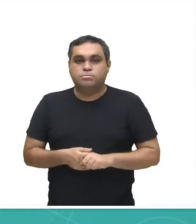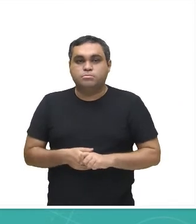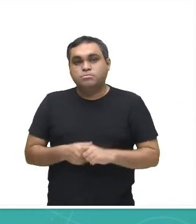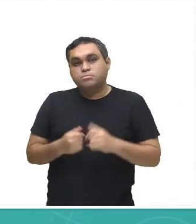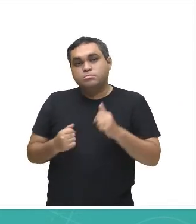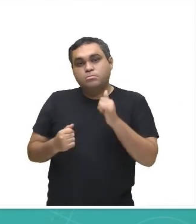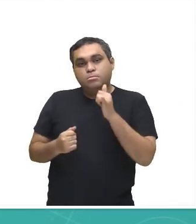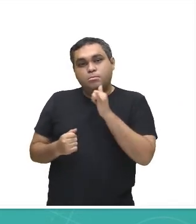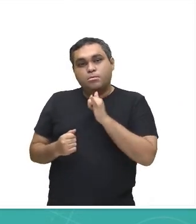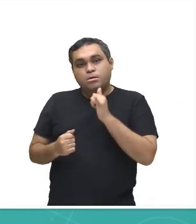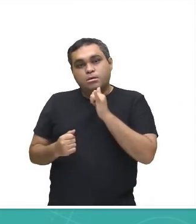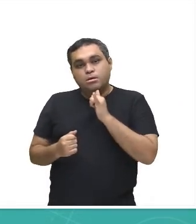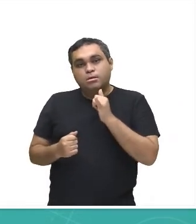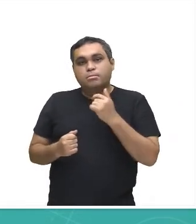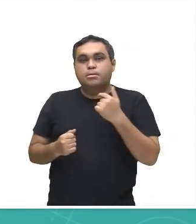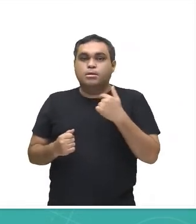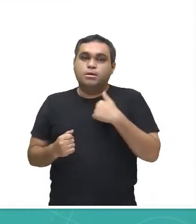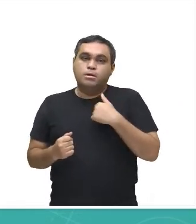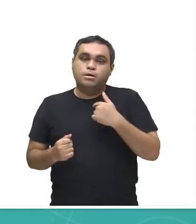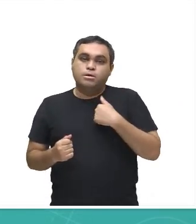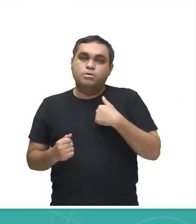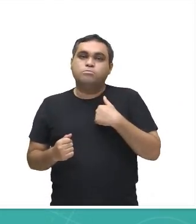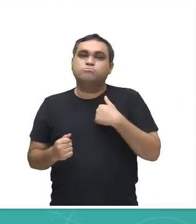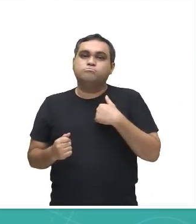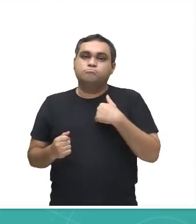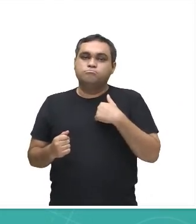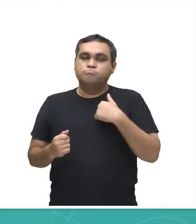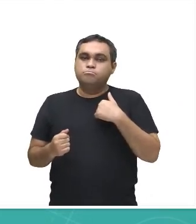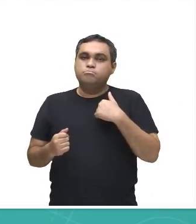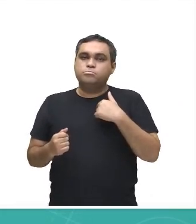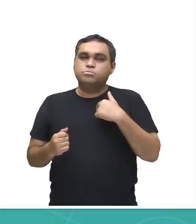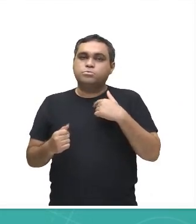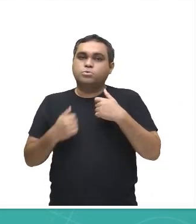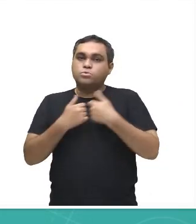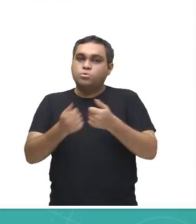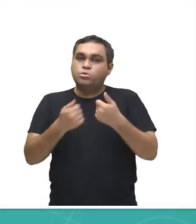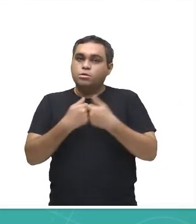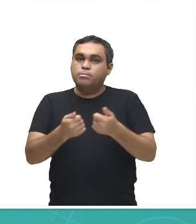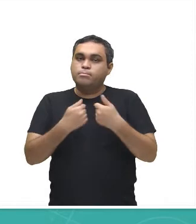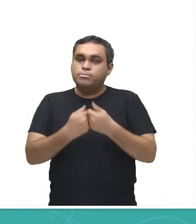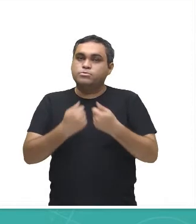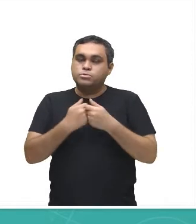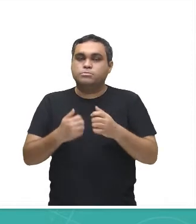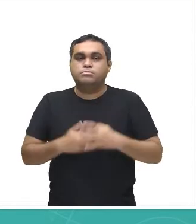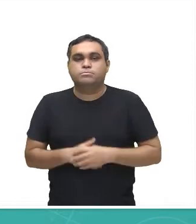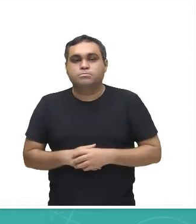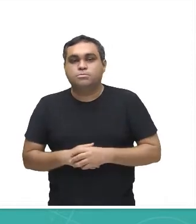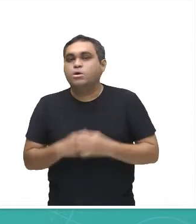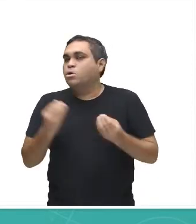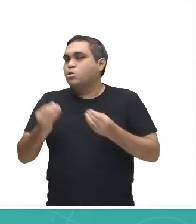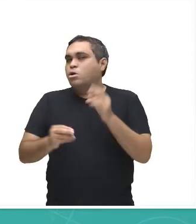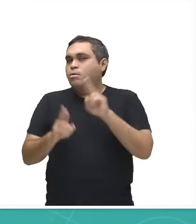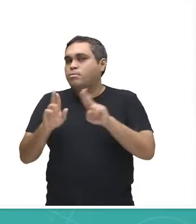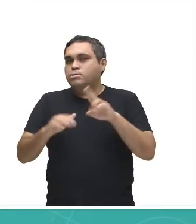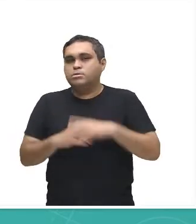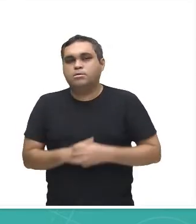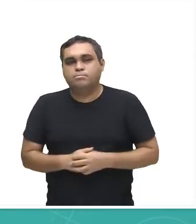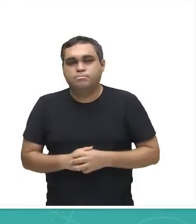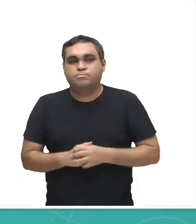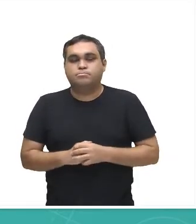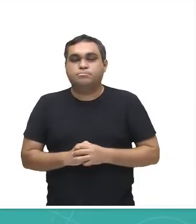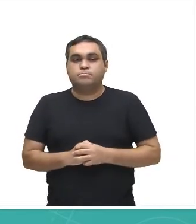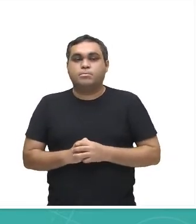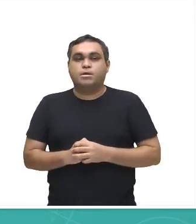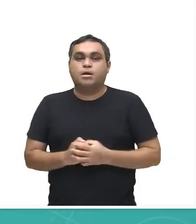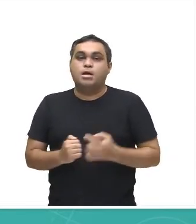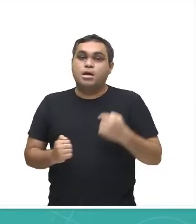estou viajando de ônibus, né? Ou no ônibus. Como é que eu vou usar? Vejam aqui comigo. I'm traveling